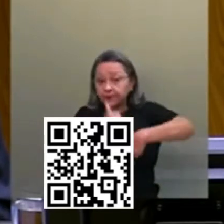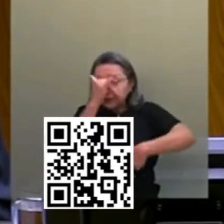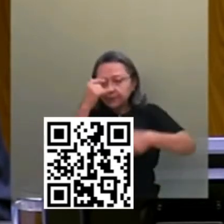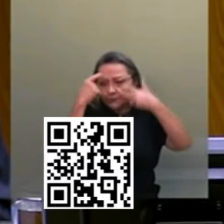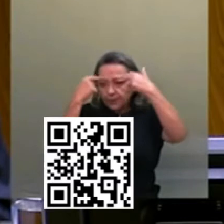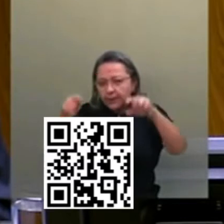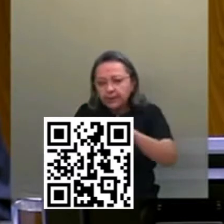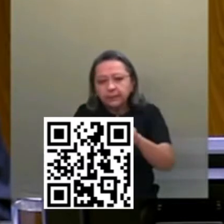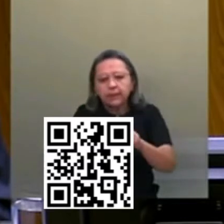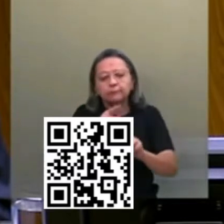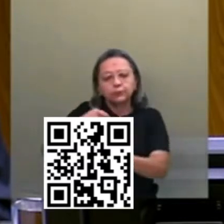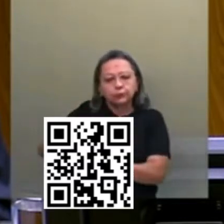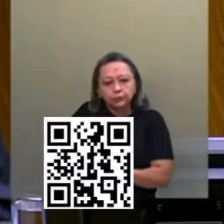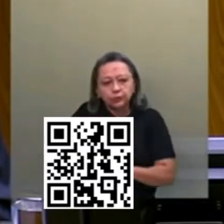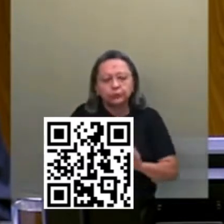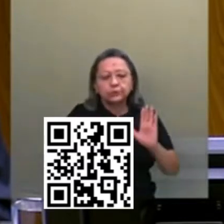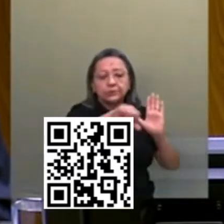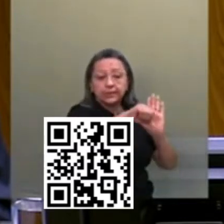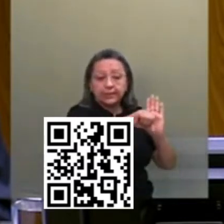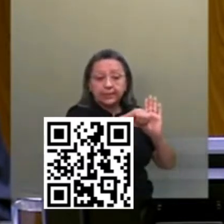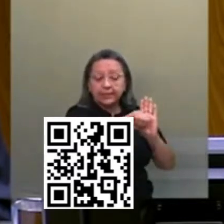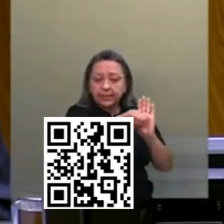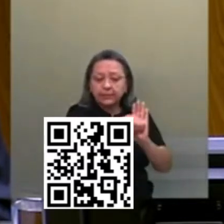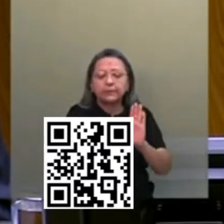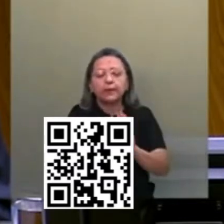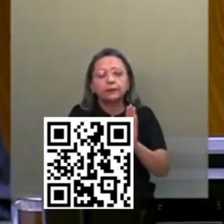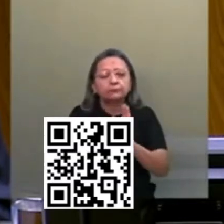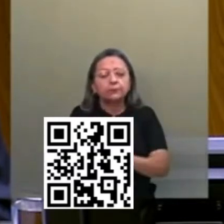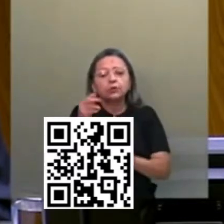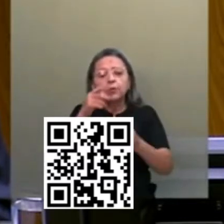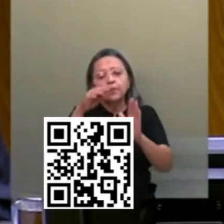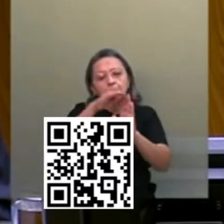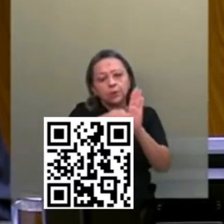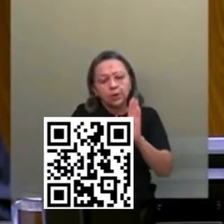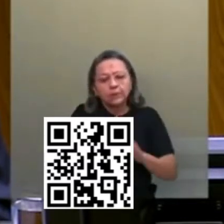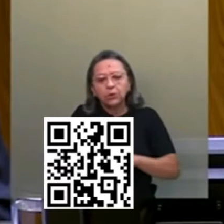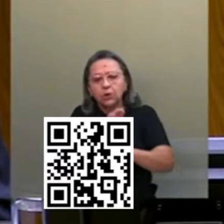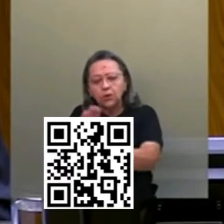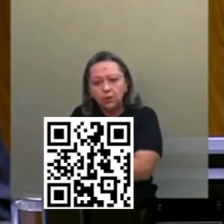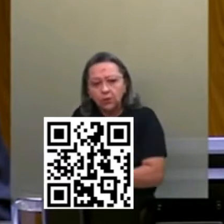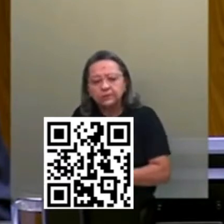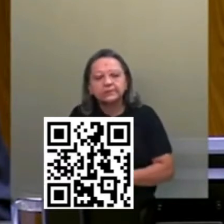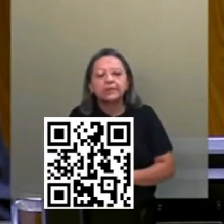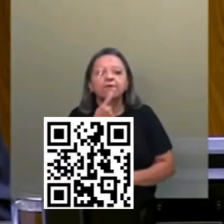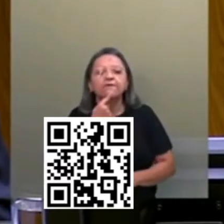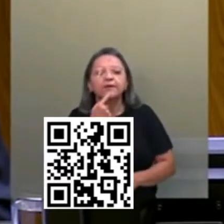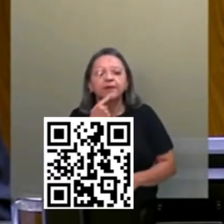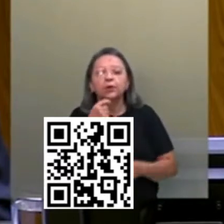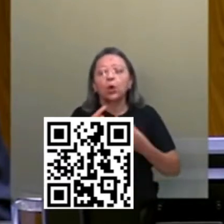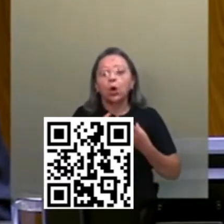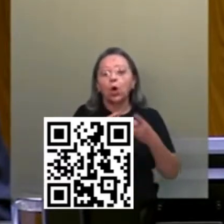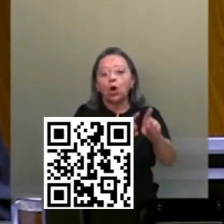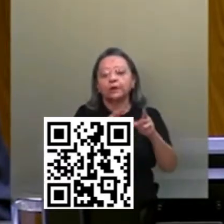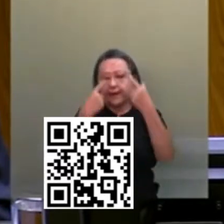violência, a tipificação dos crimes de stalking e a instituição do Programa de Cooperação Sinal Vermelho contra